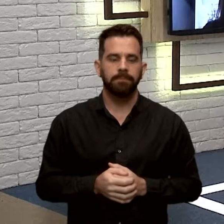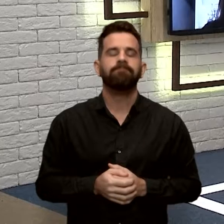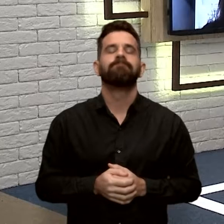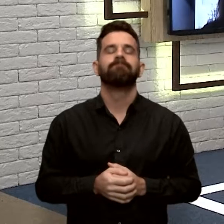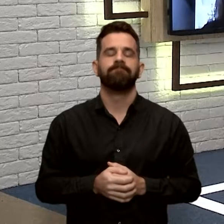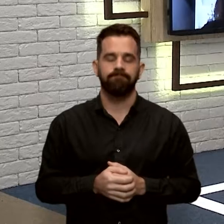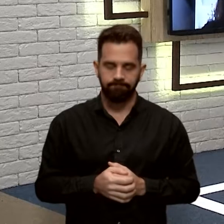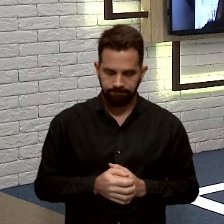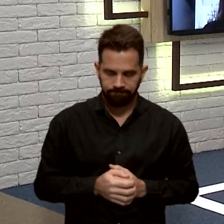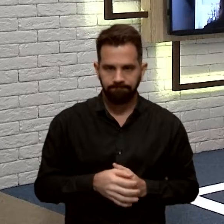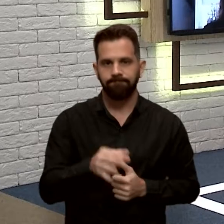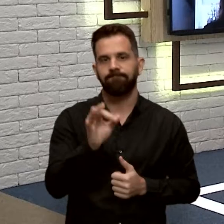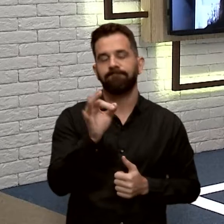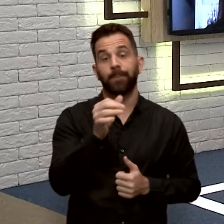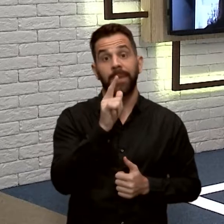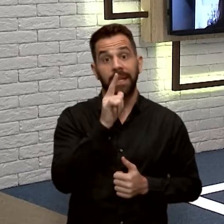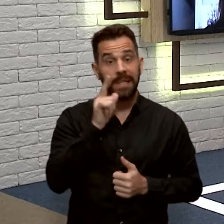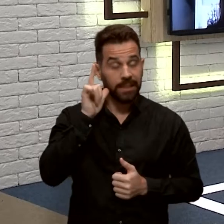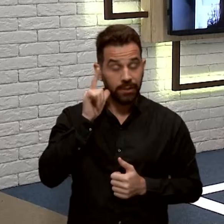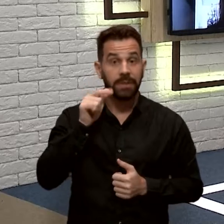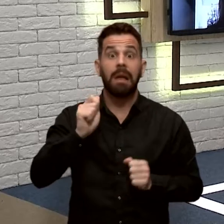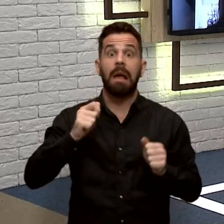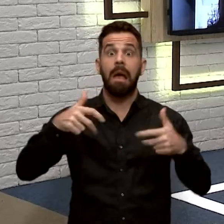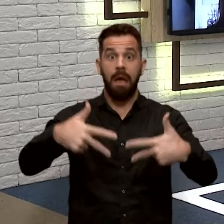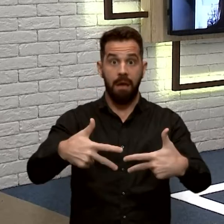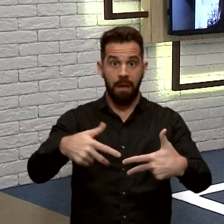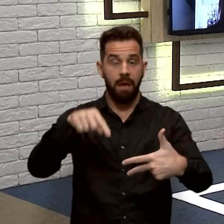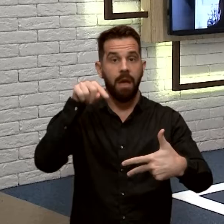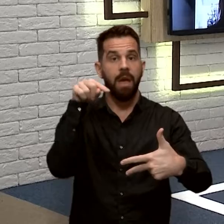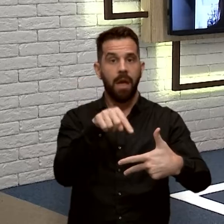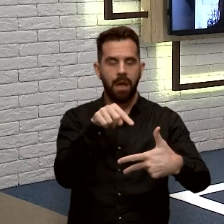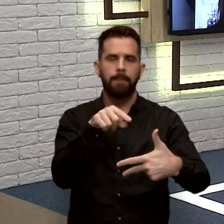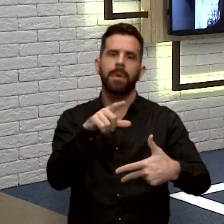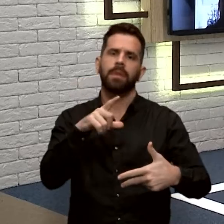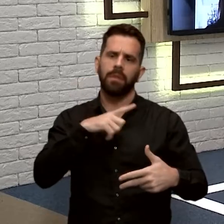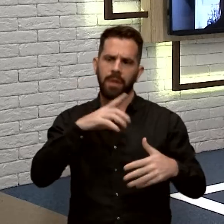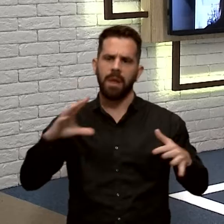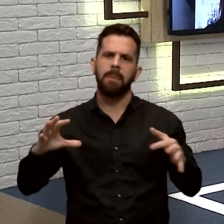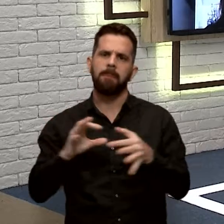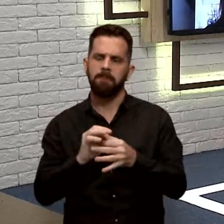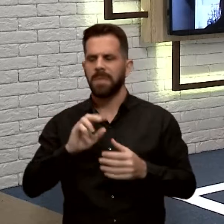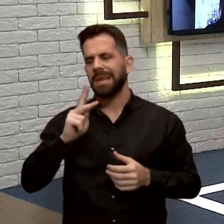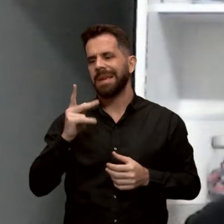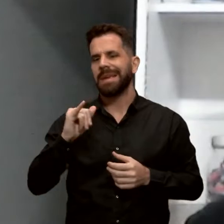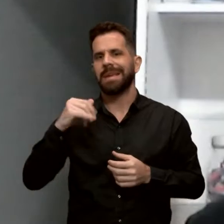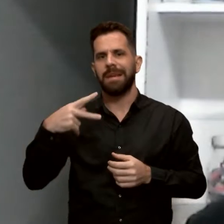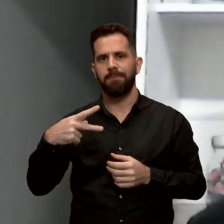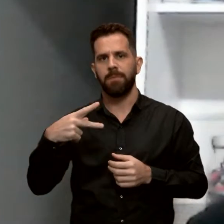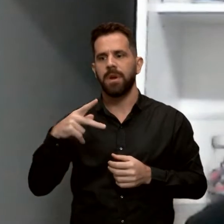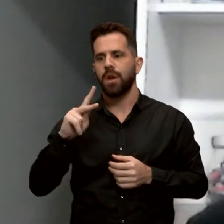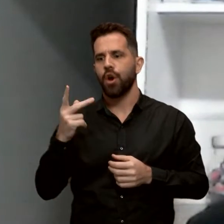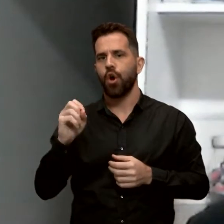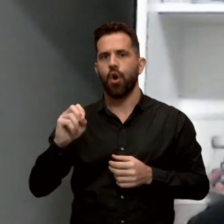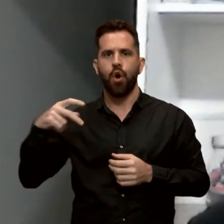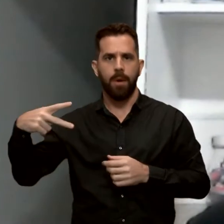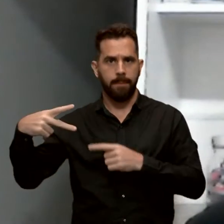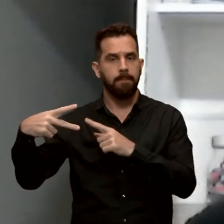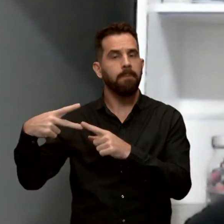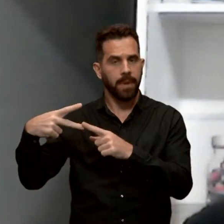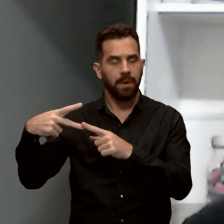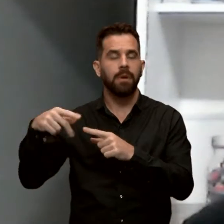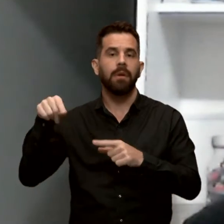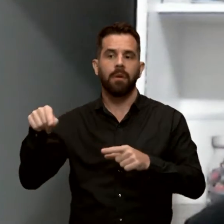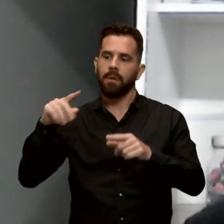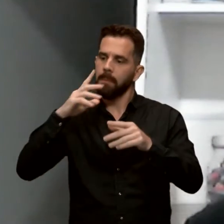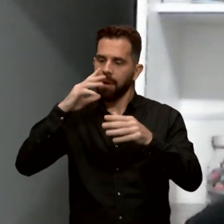Sim, Letícia. O rap, né, como uma vertente do hip hop, ele foi um movimento que teve seu